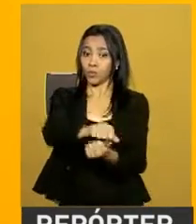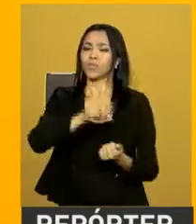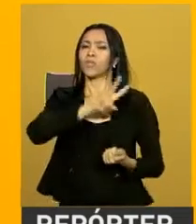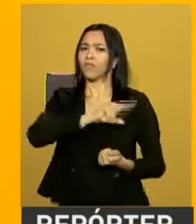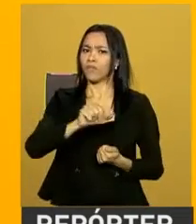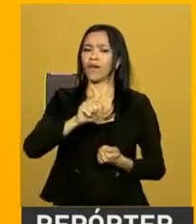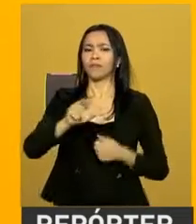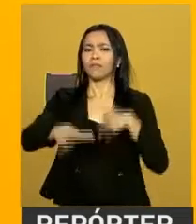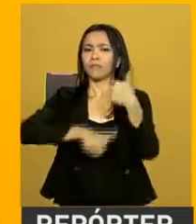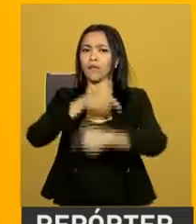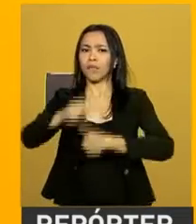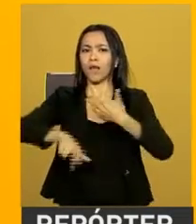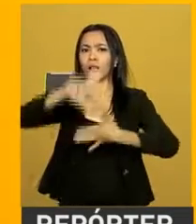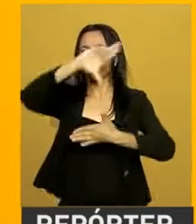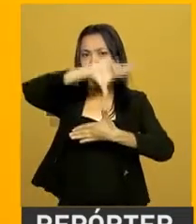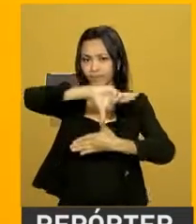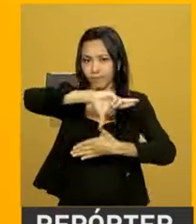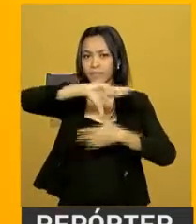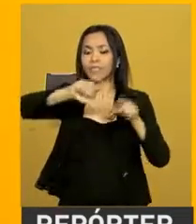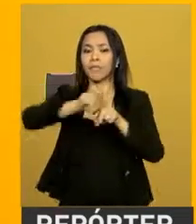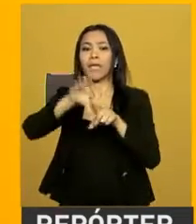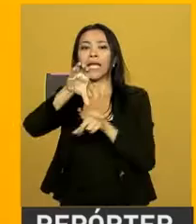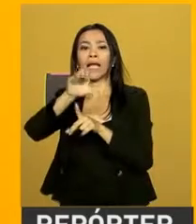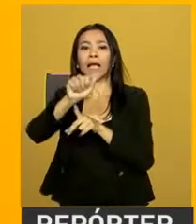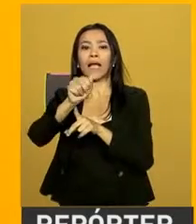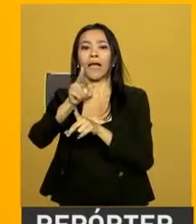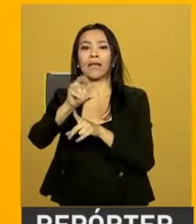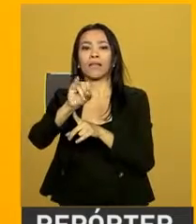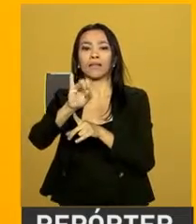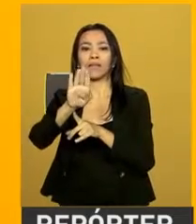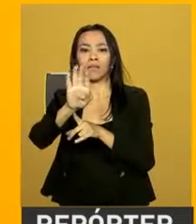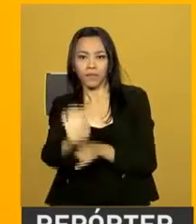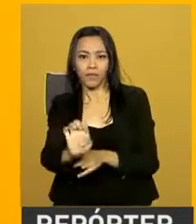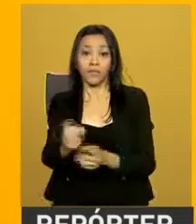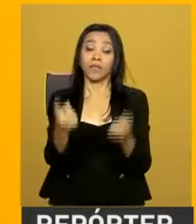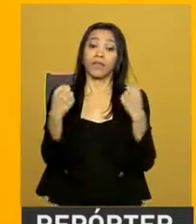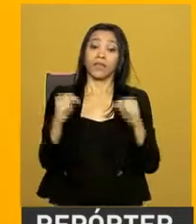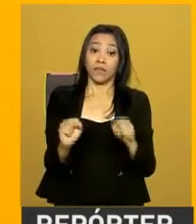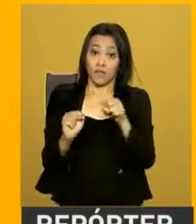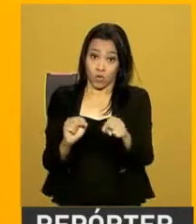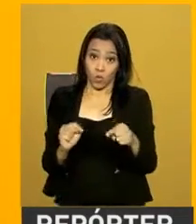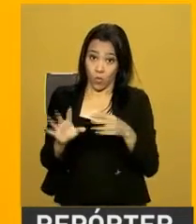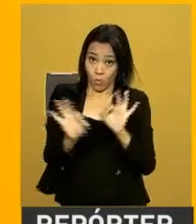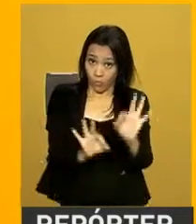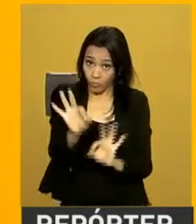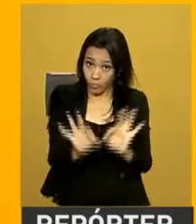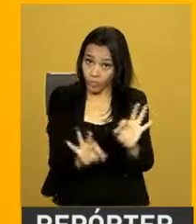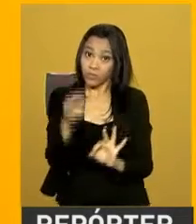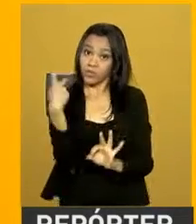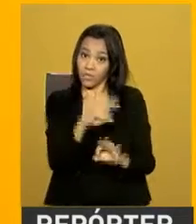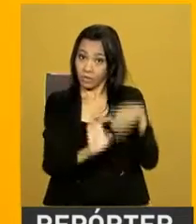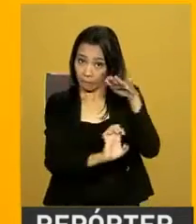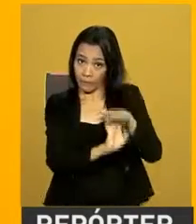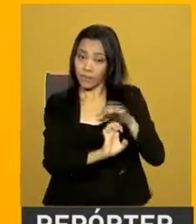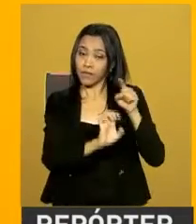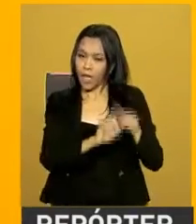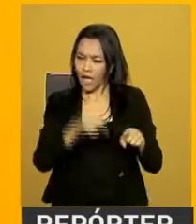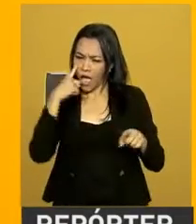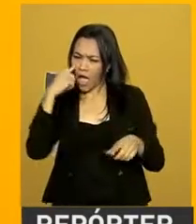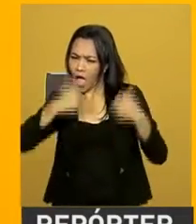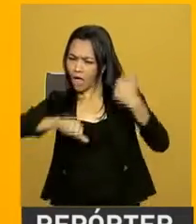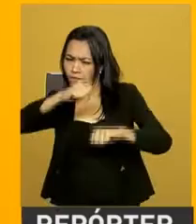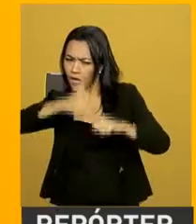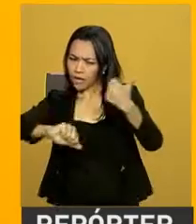na américa latina e no caribe o programa de segurança do governo da multinacional possibilita além da avaliação da confiabilidade